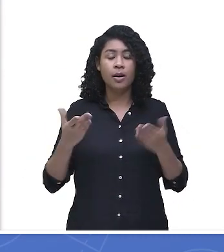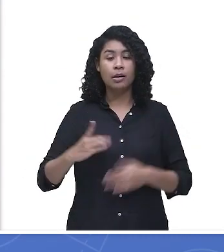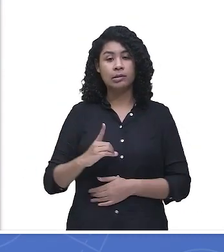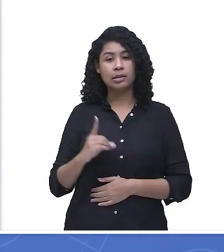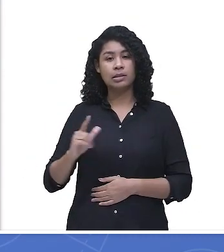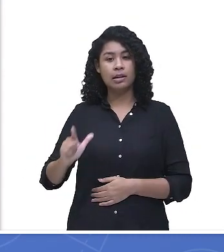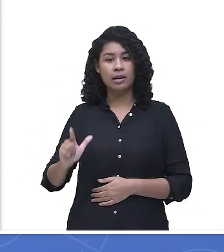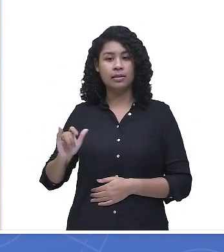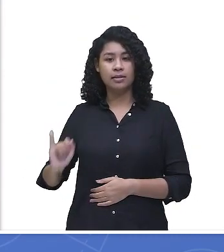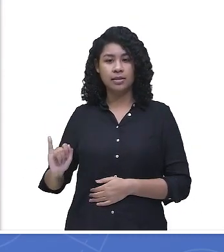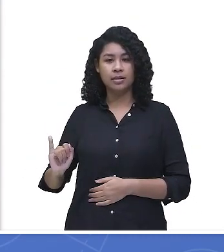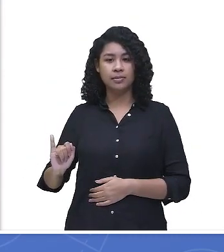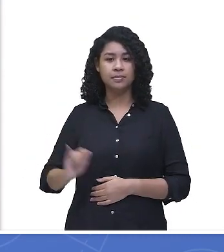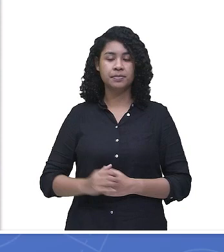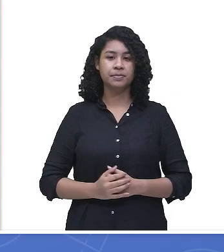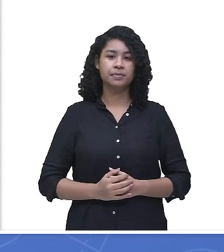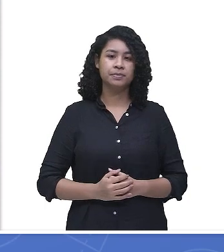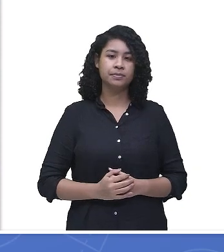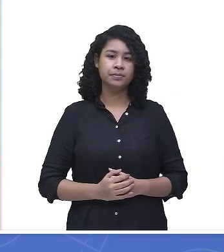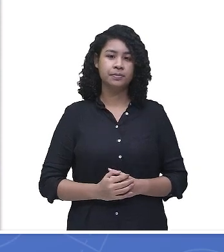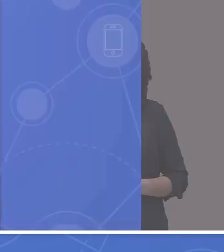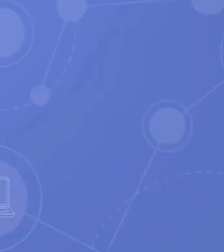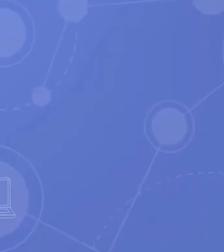DLI agora.